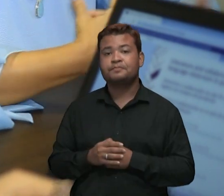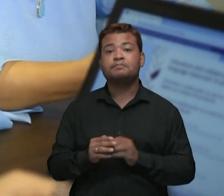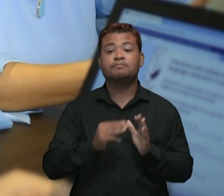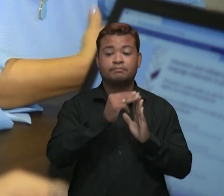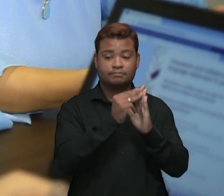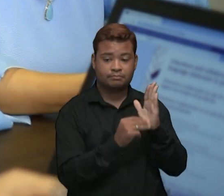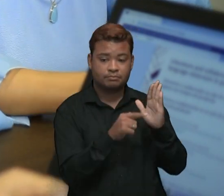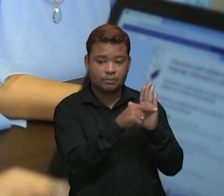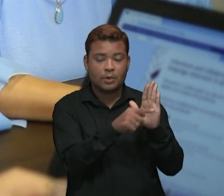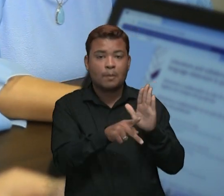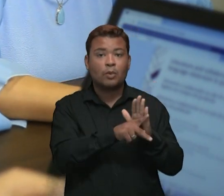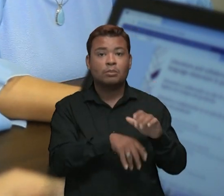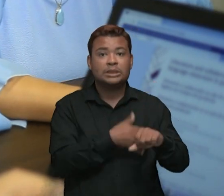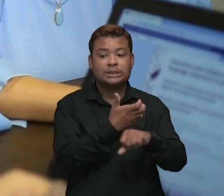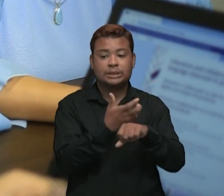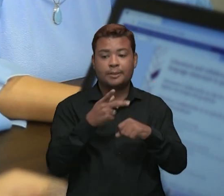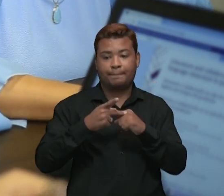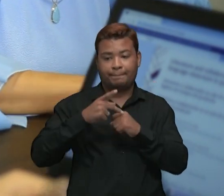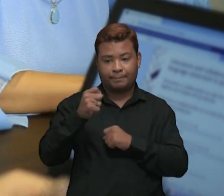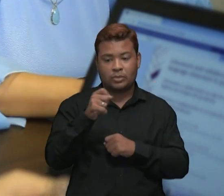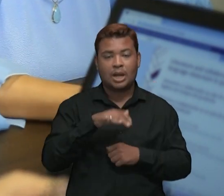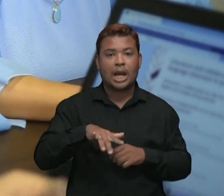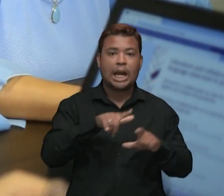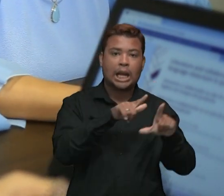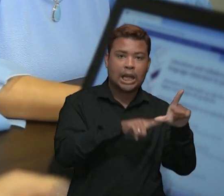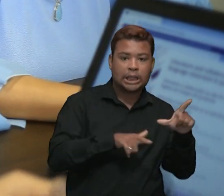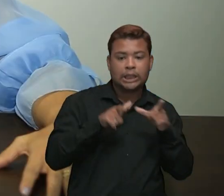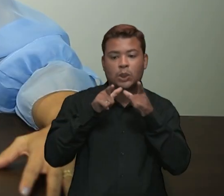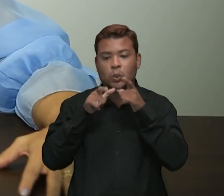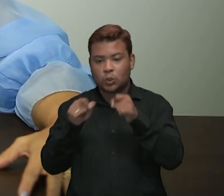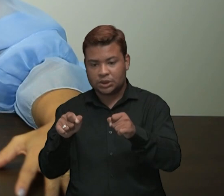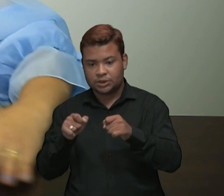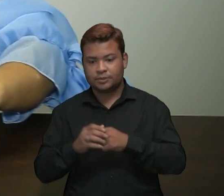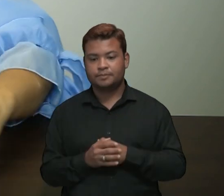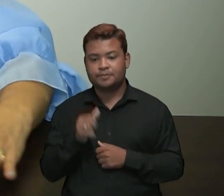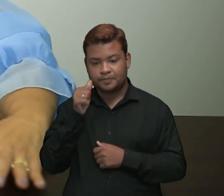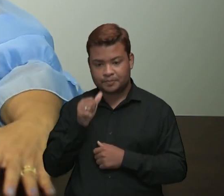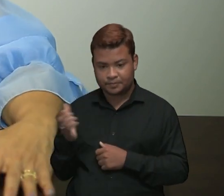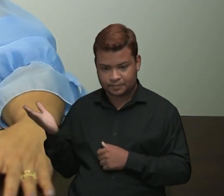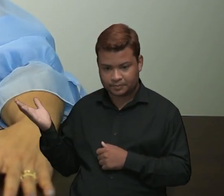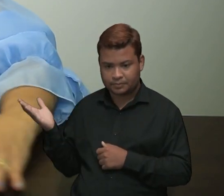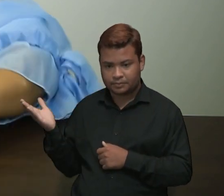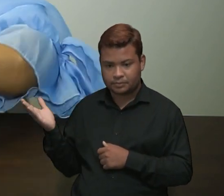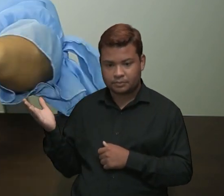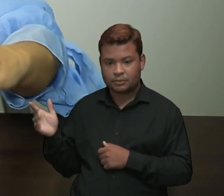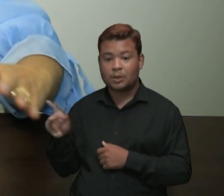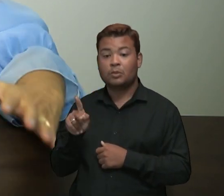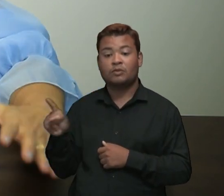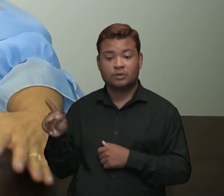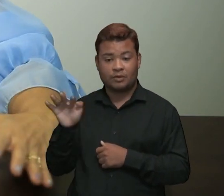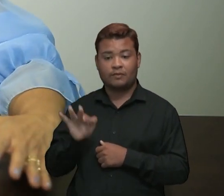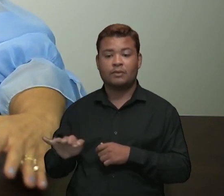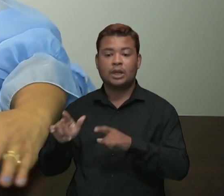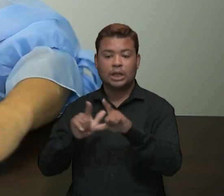do programa de pós-graduação em Letras e Linguística. Neuda Lago, professora da Letras, fala da aprendizagem